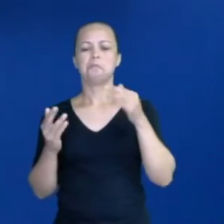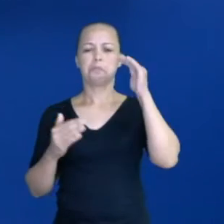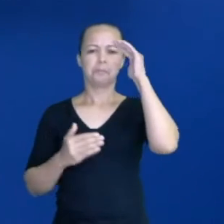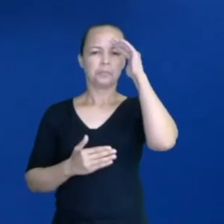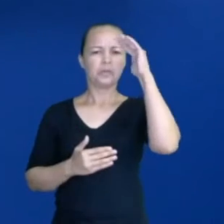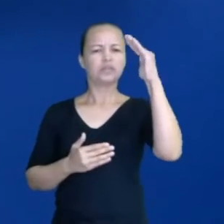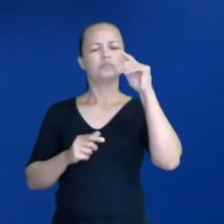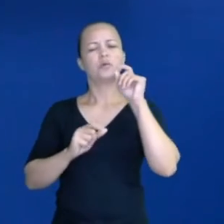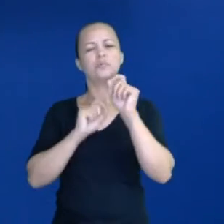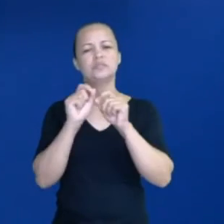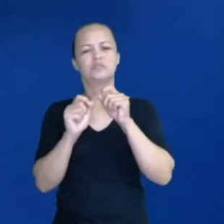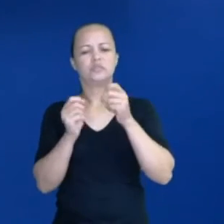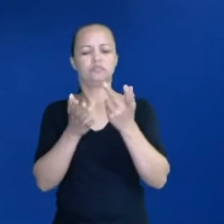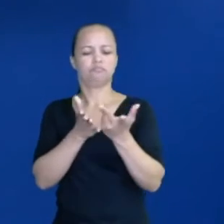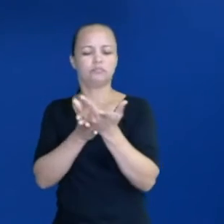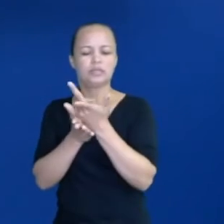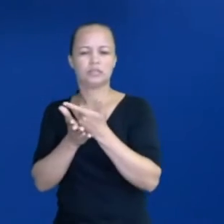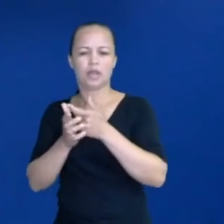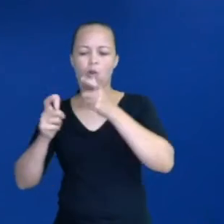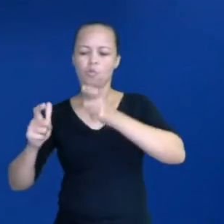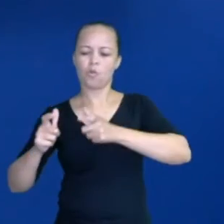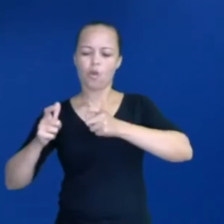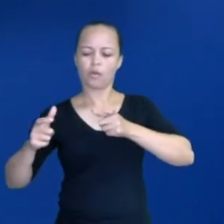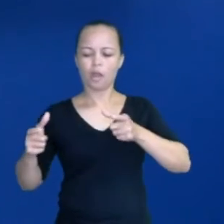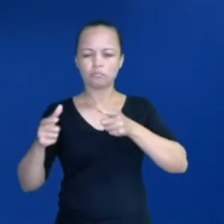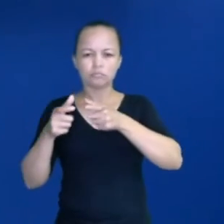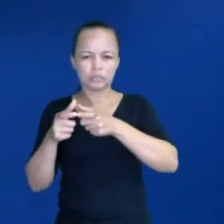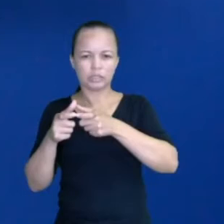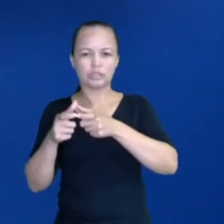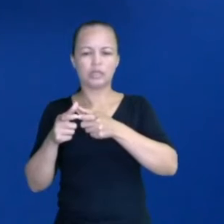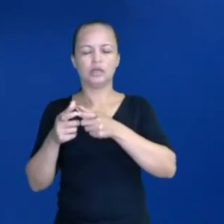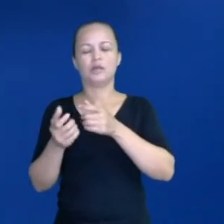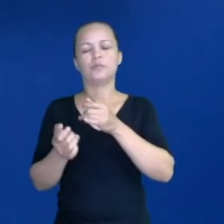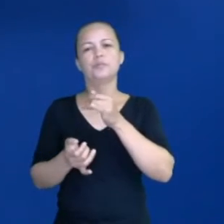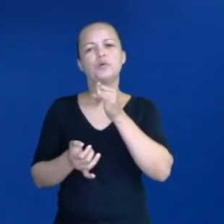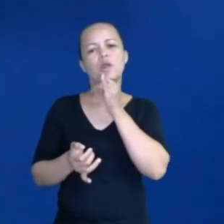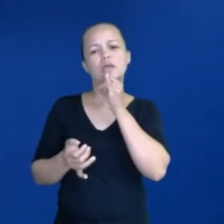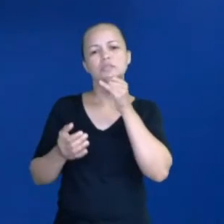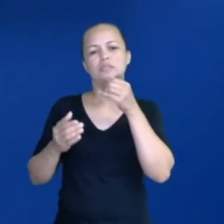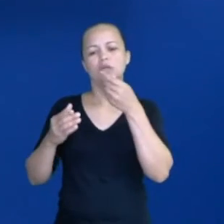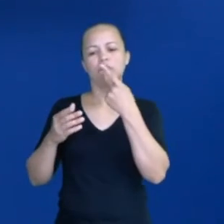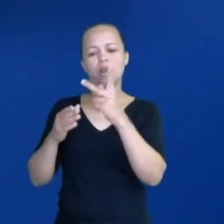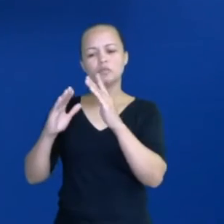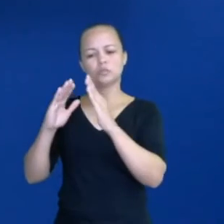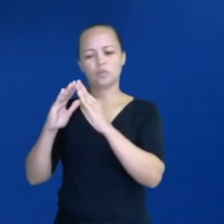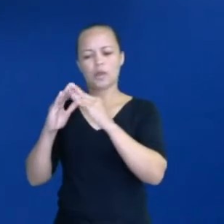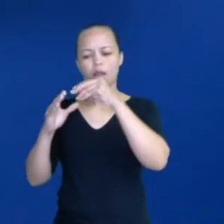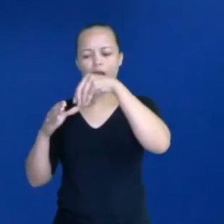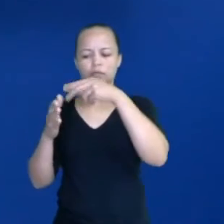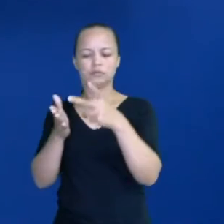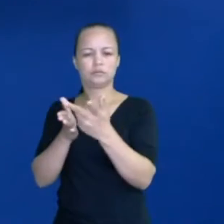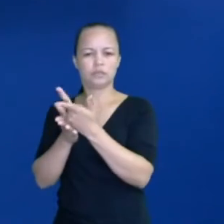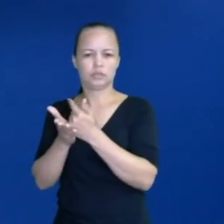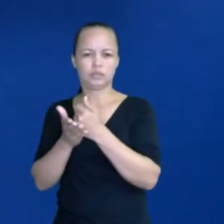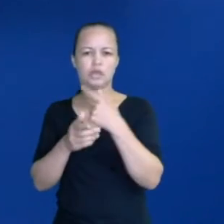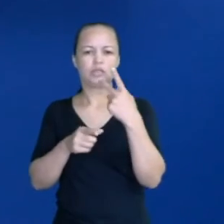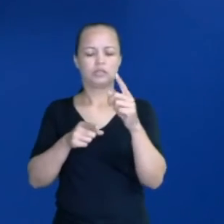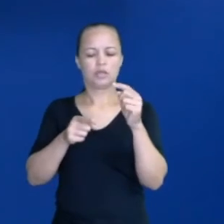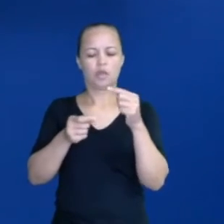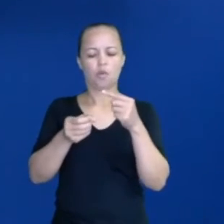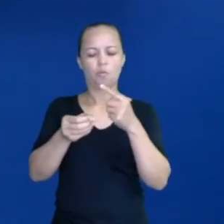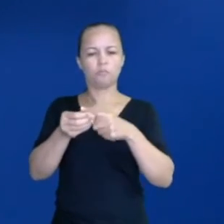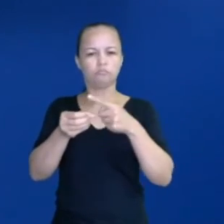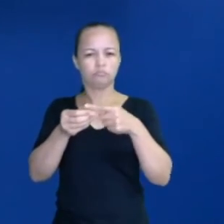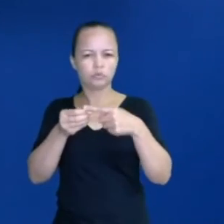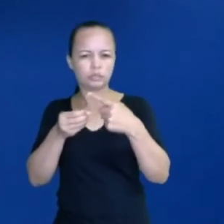de um local pequeno, dentro da sua casa, seu bairro, seu município. Tem que